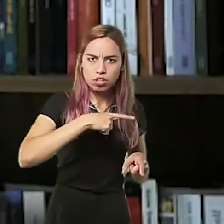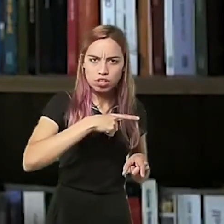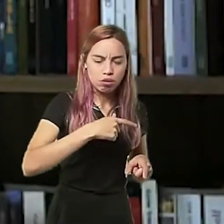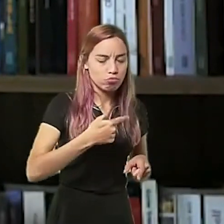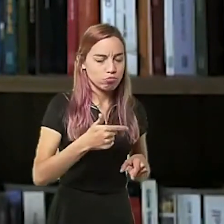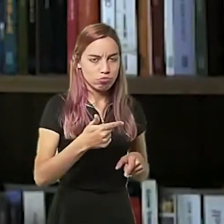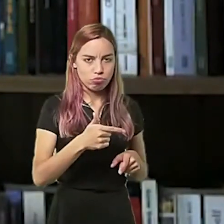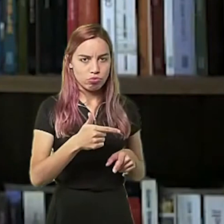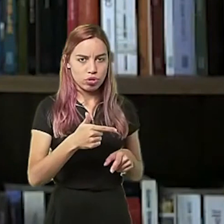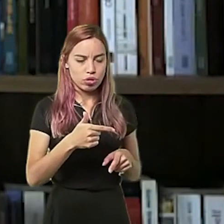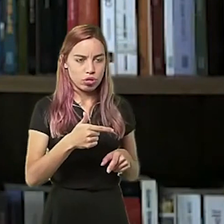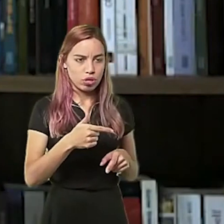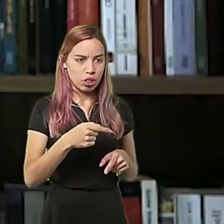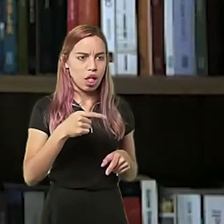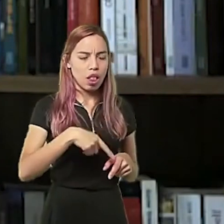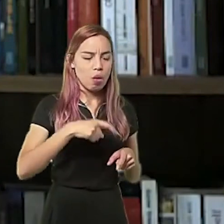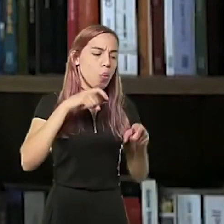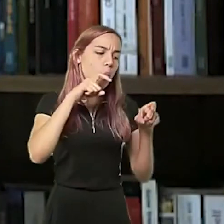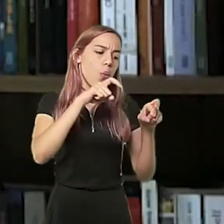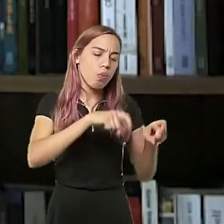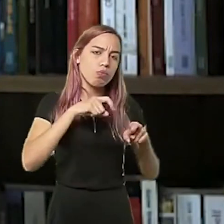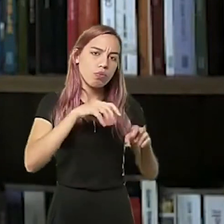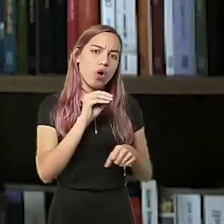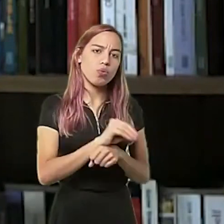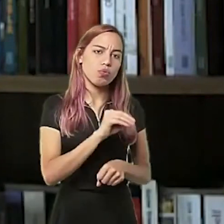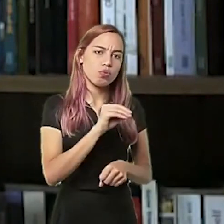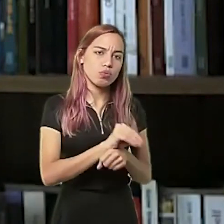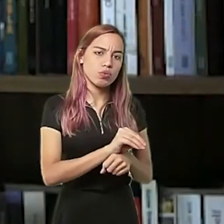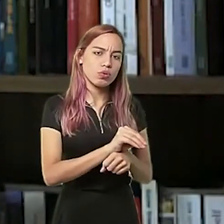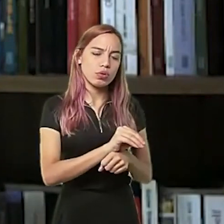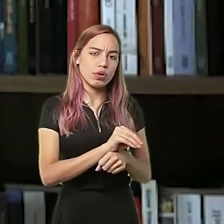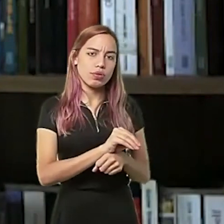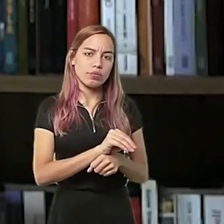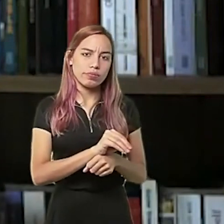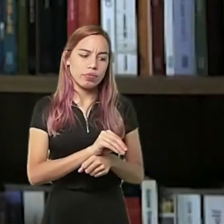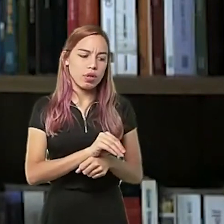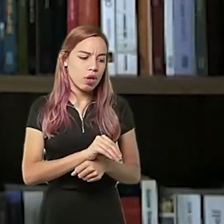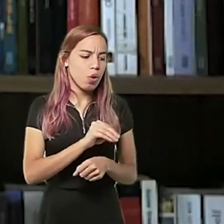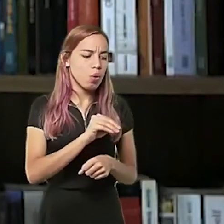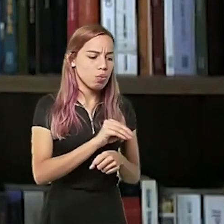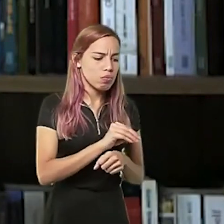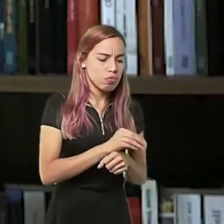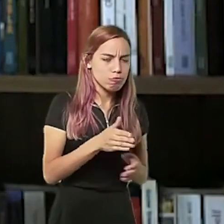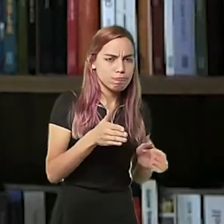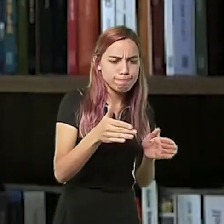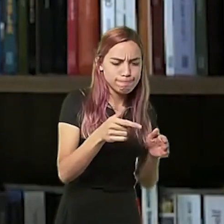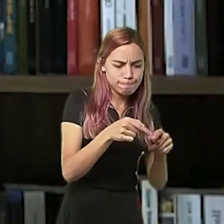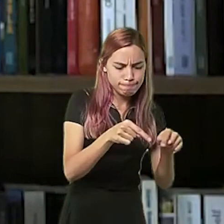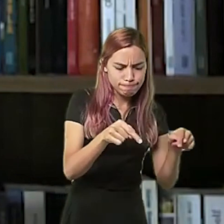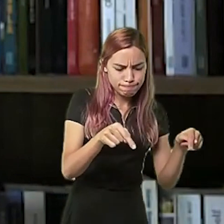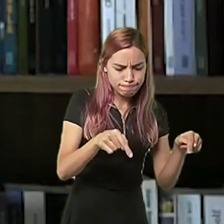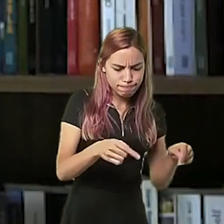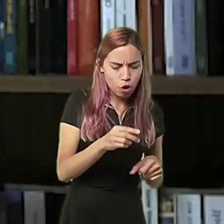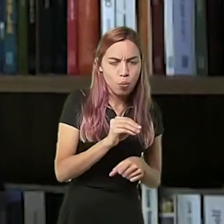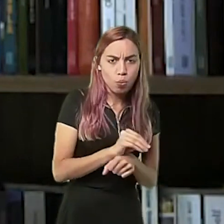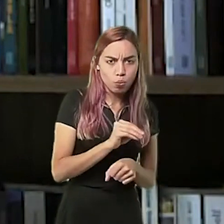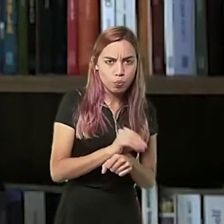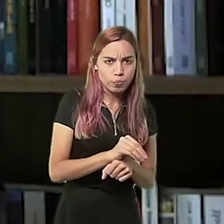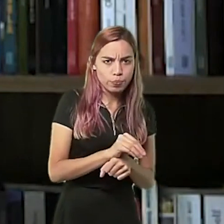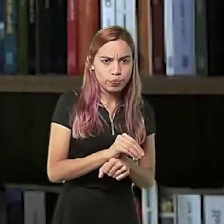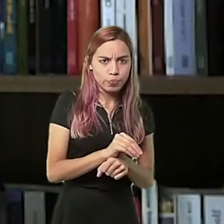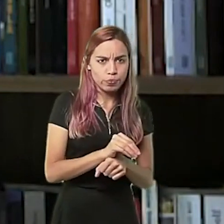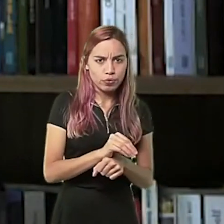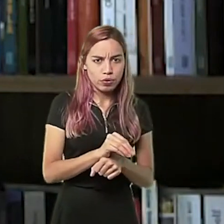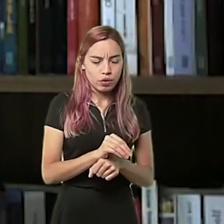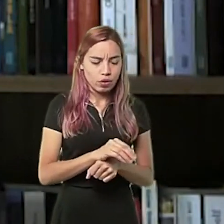ali, mas sem direitos, né? sobre aquilo. Ficava no máximo com uma pequena parte da produção. Ou seja, são